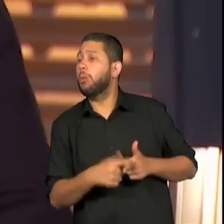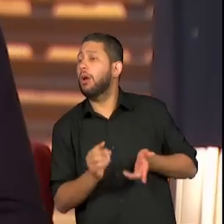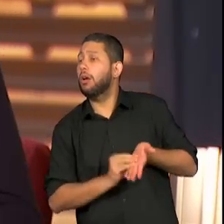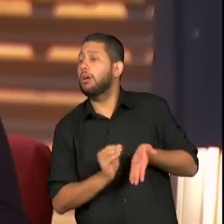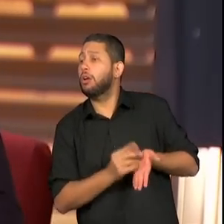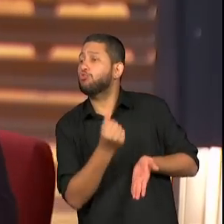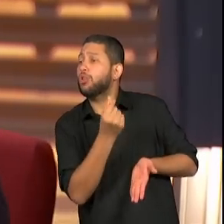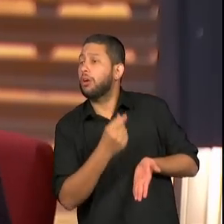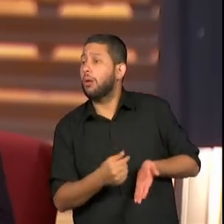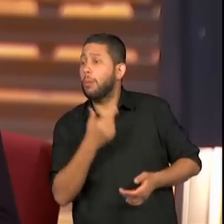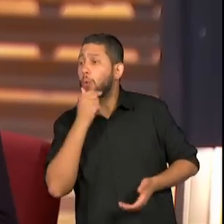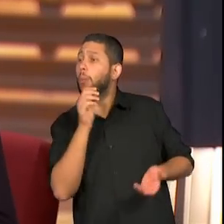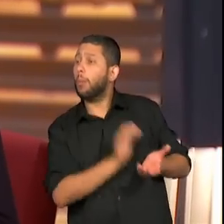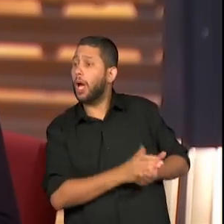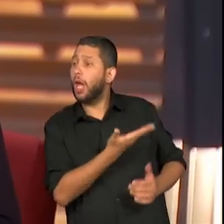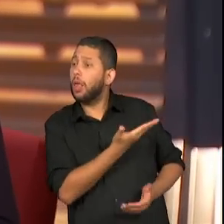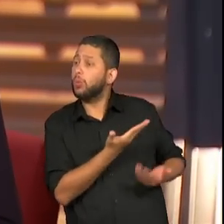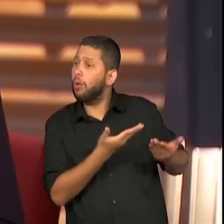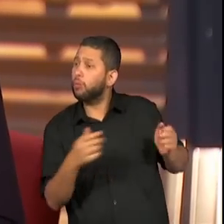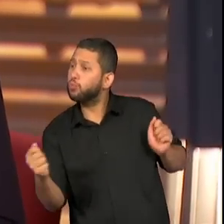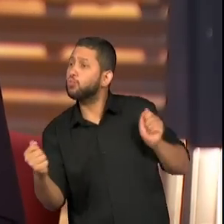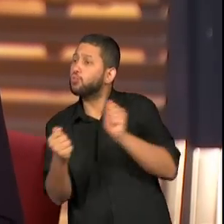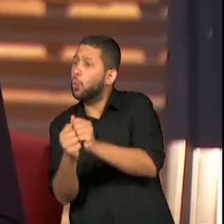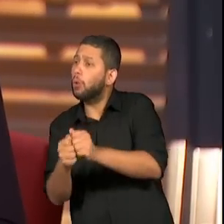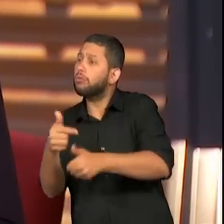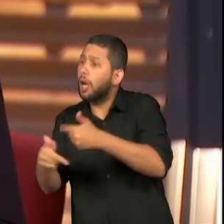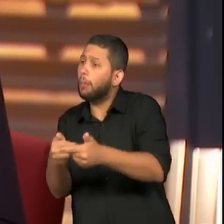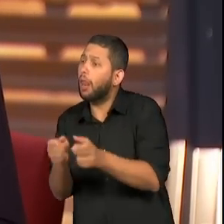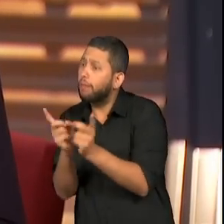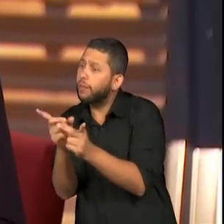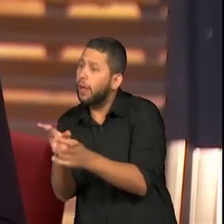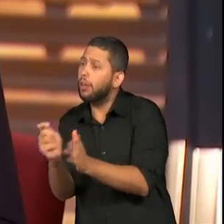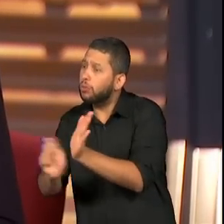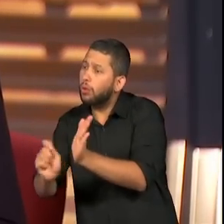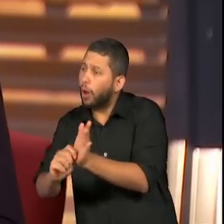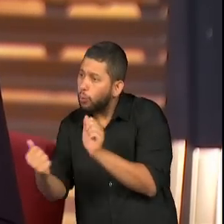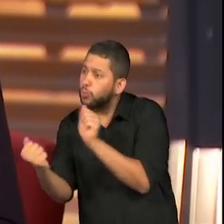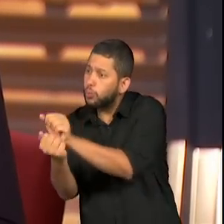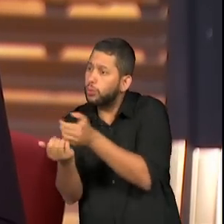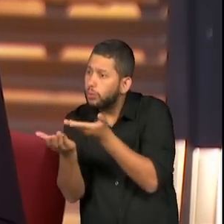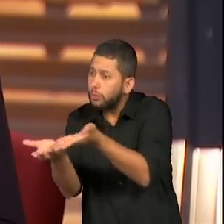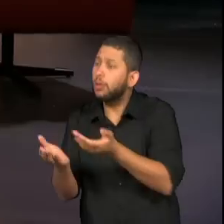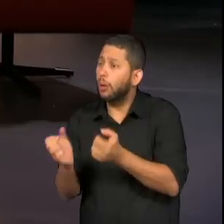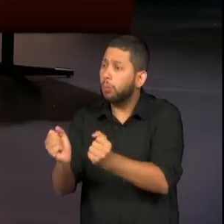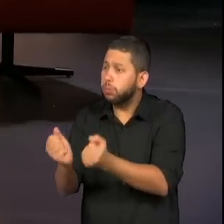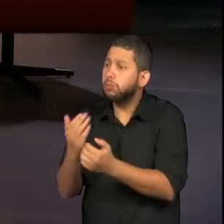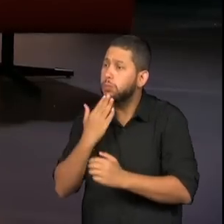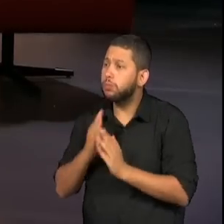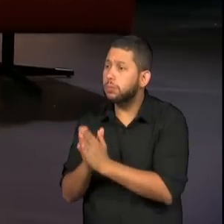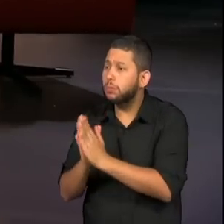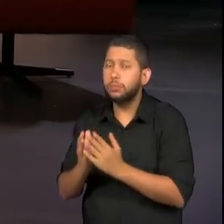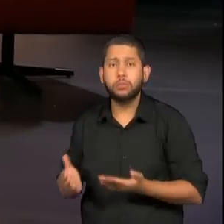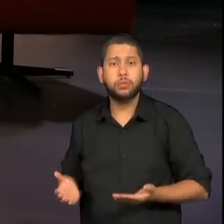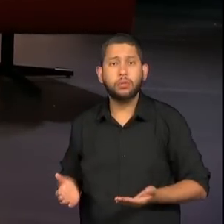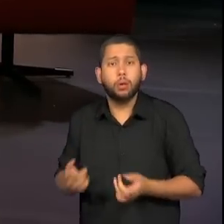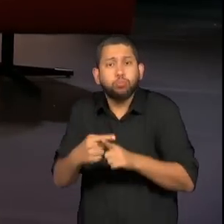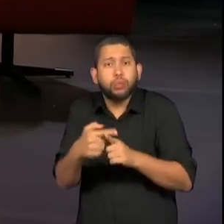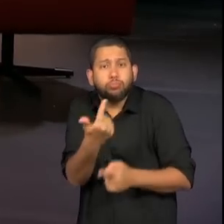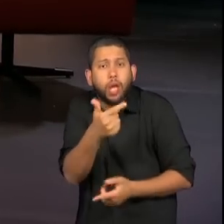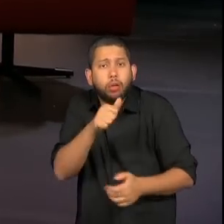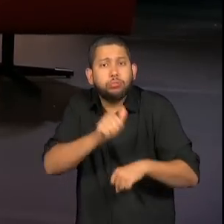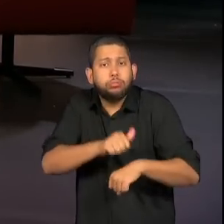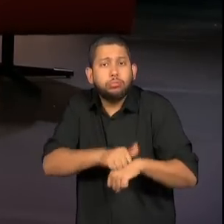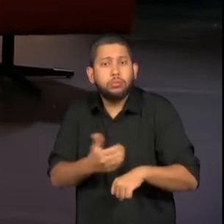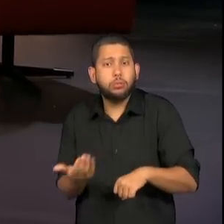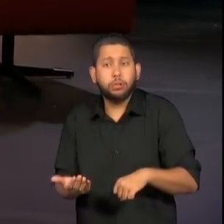dizer que o marido dela precisa entrar para a Boca para trabalhar, para a Boca de Fumo para trabalhar, porque eles precisam ter dinheiro.